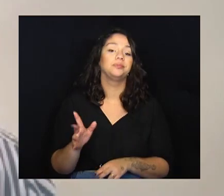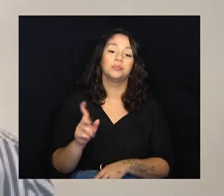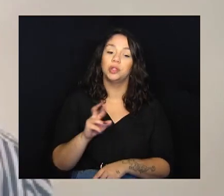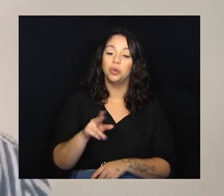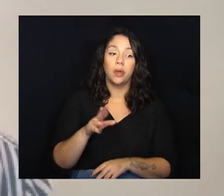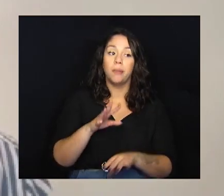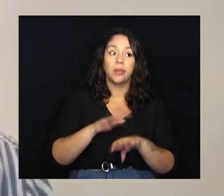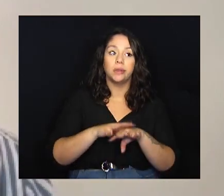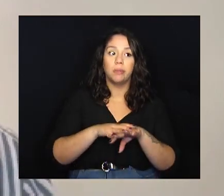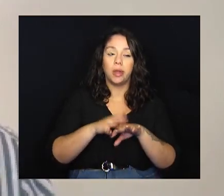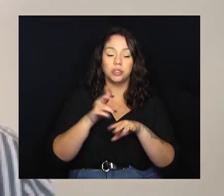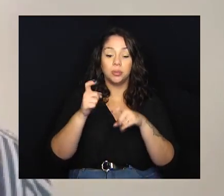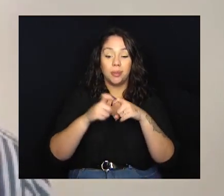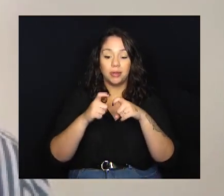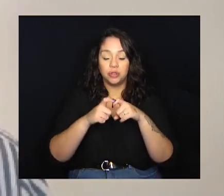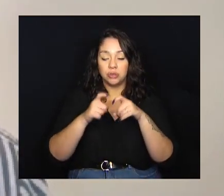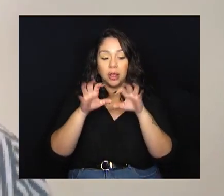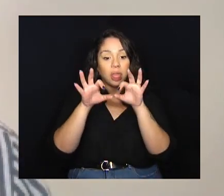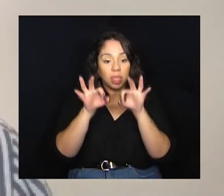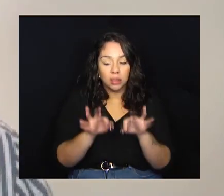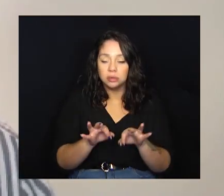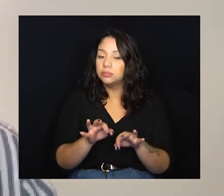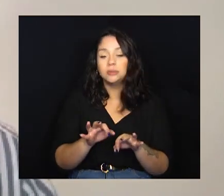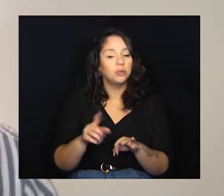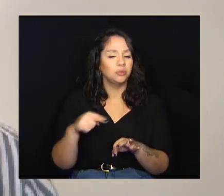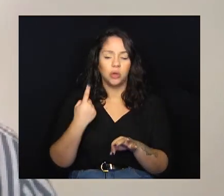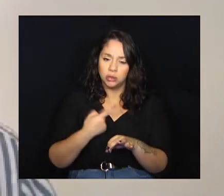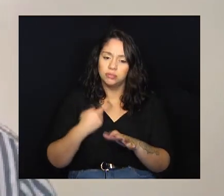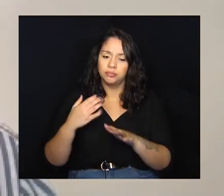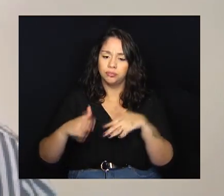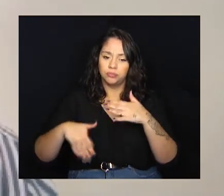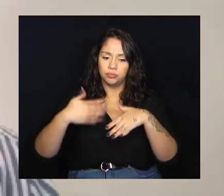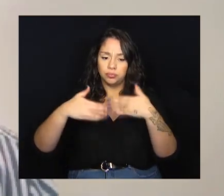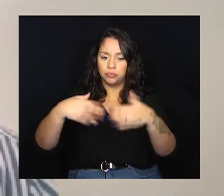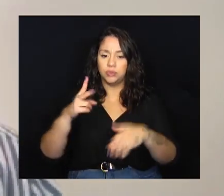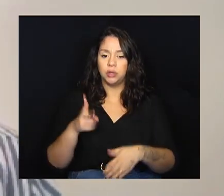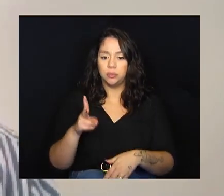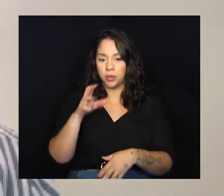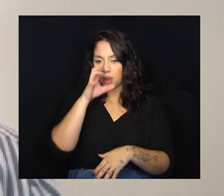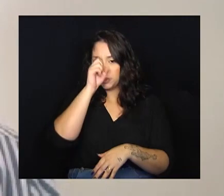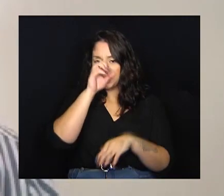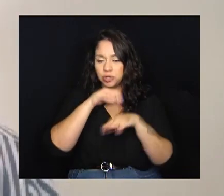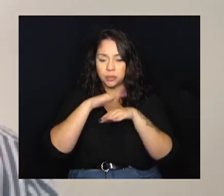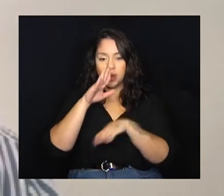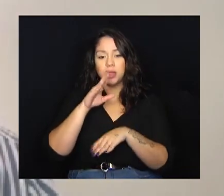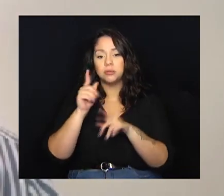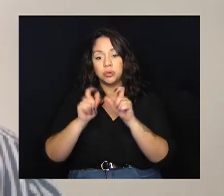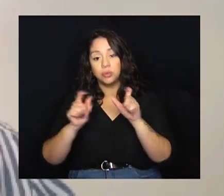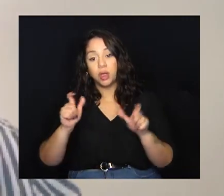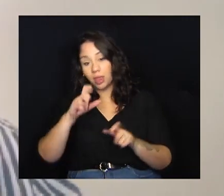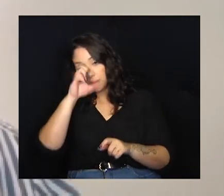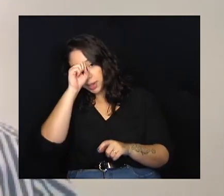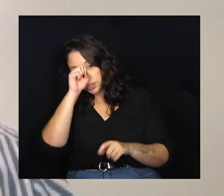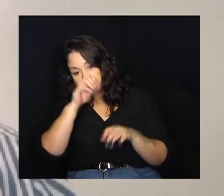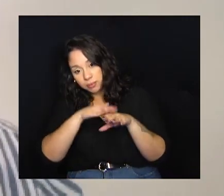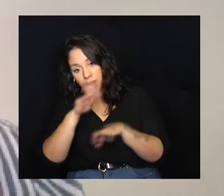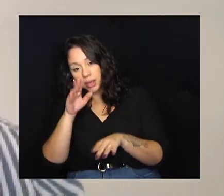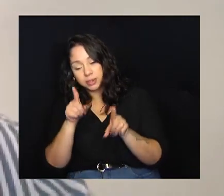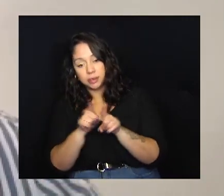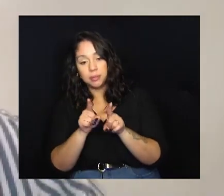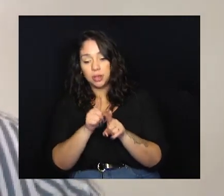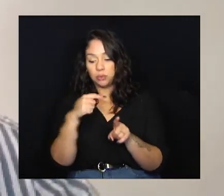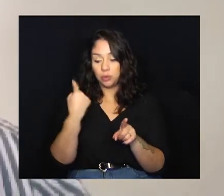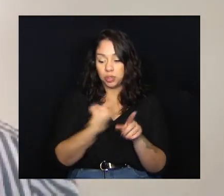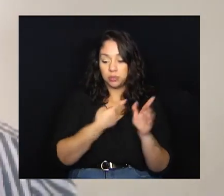matemática então a gente tá em constante evolução e cada dia a gente aprende mais aprende com quem sabe mais do que a gente aprende com pesquisadores